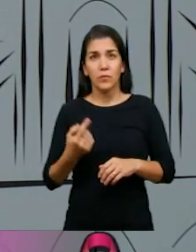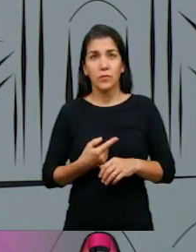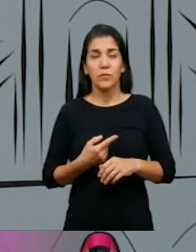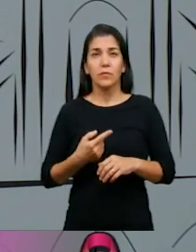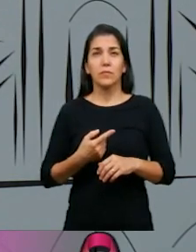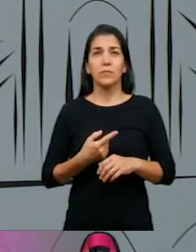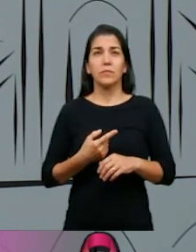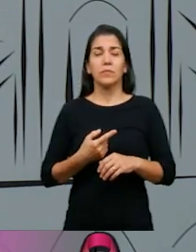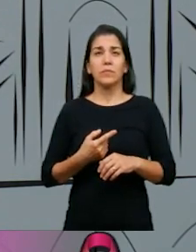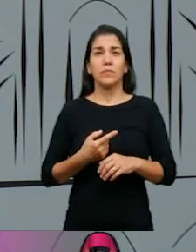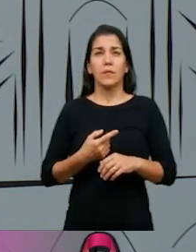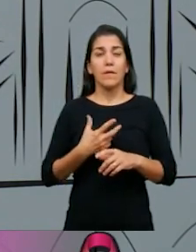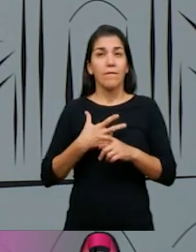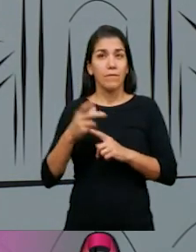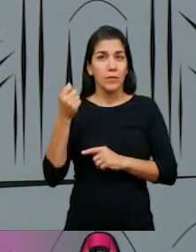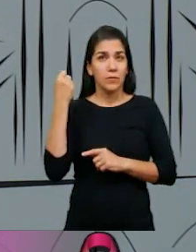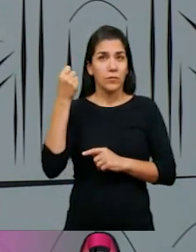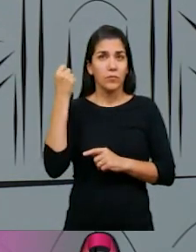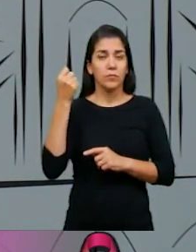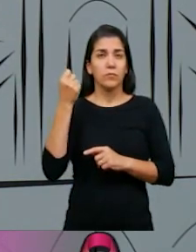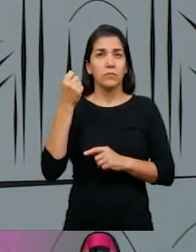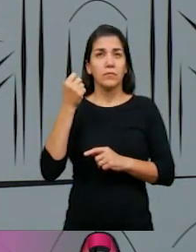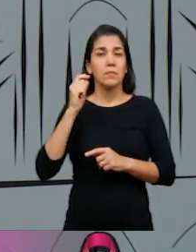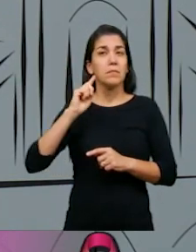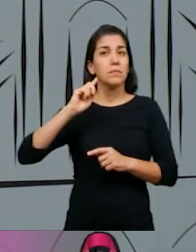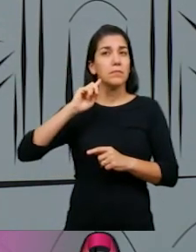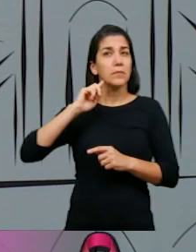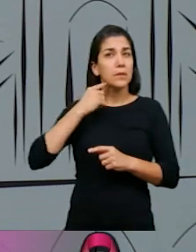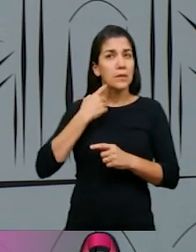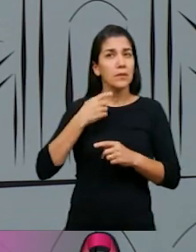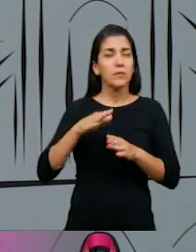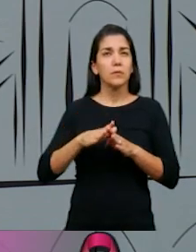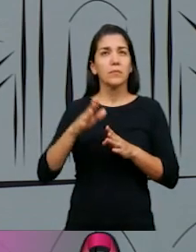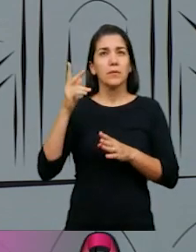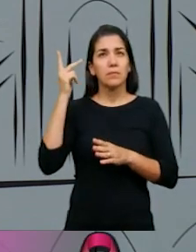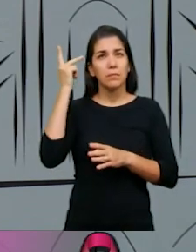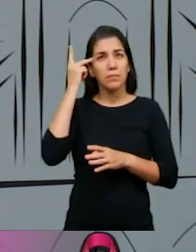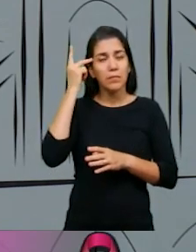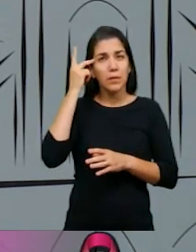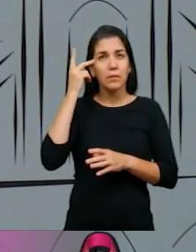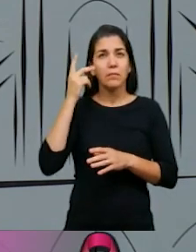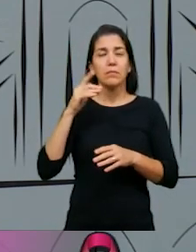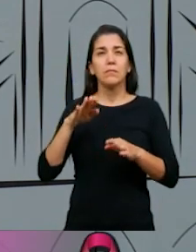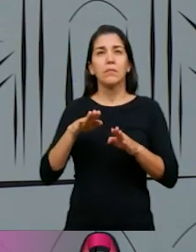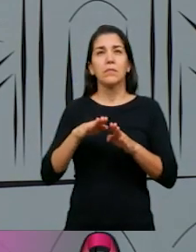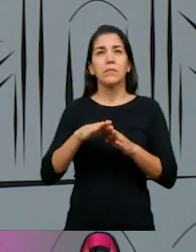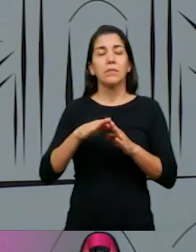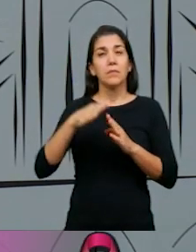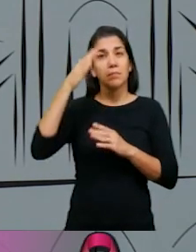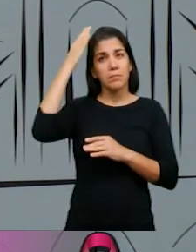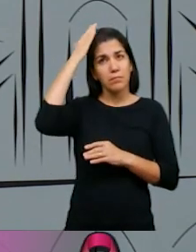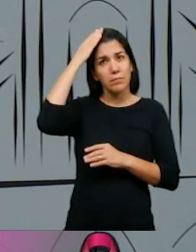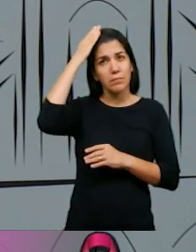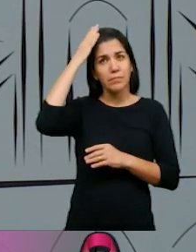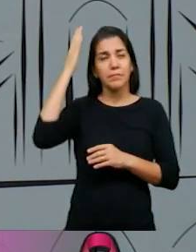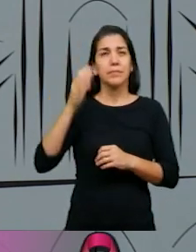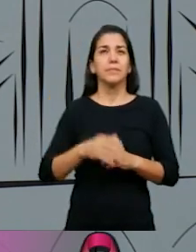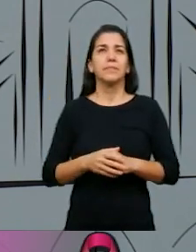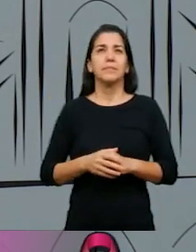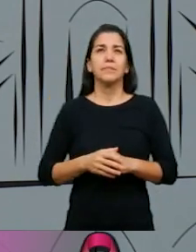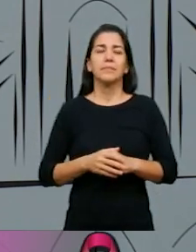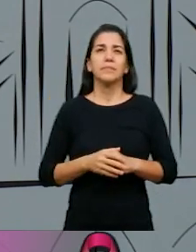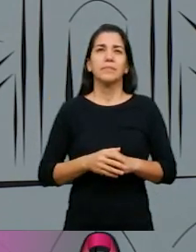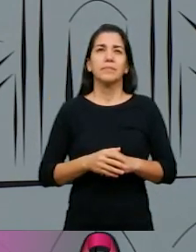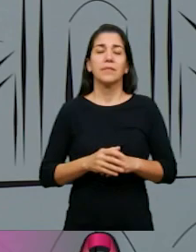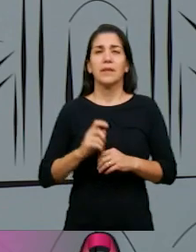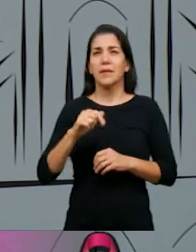temos campeão paulista, campeão paranaense na nossa cidade, e não tínhamos um local adequado nem para que essas pessoas testassem os